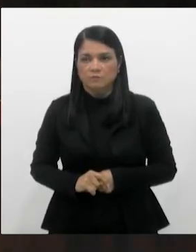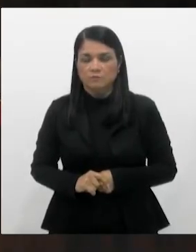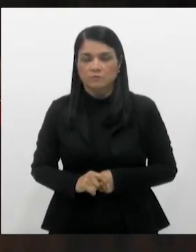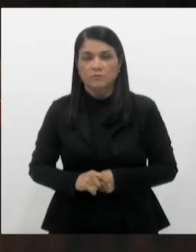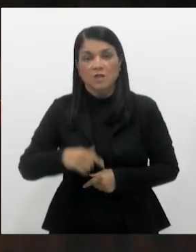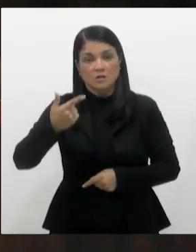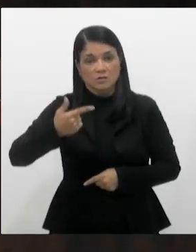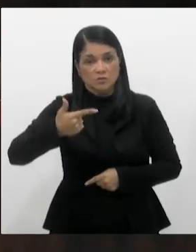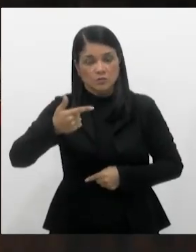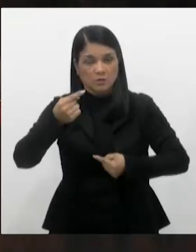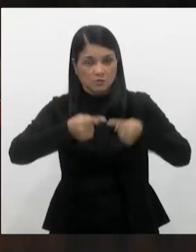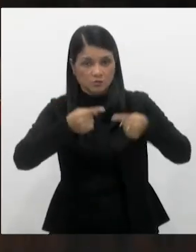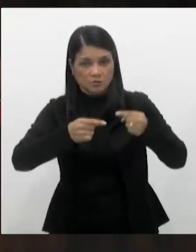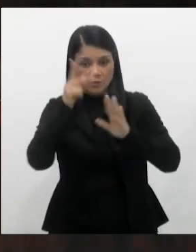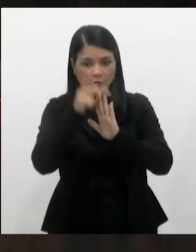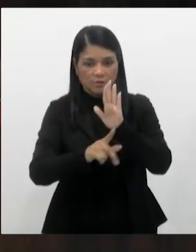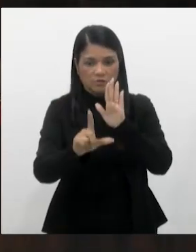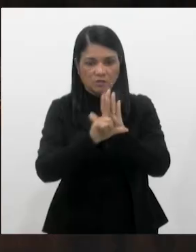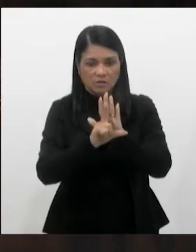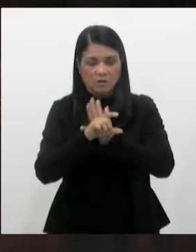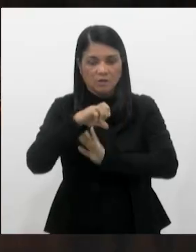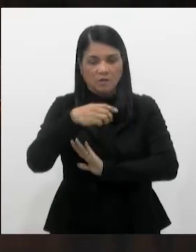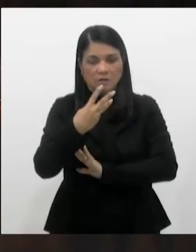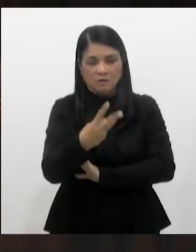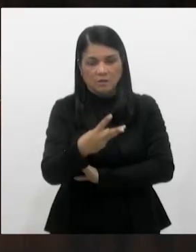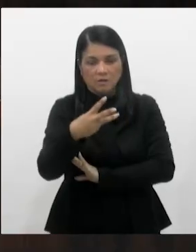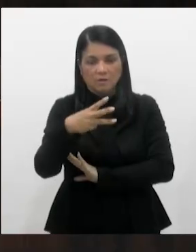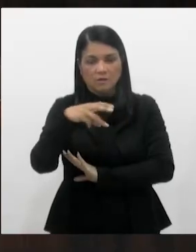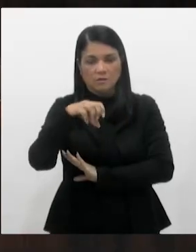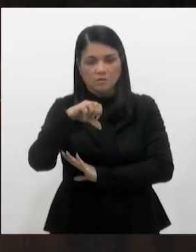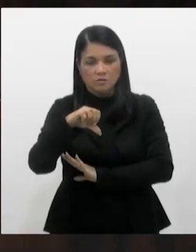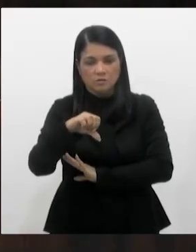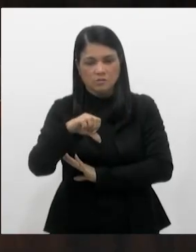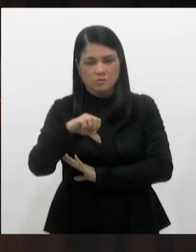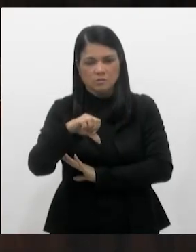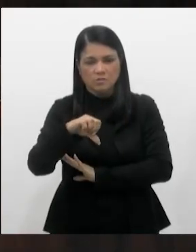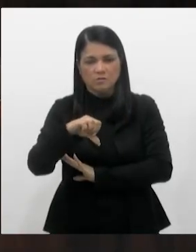Em segunda discussão, projeto de lei número